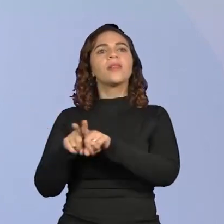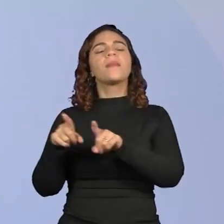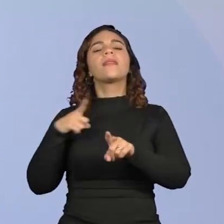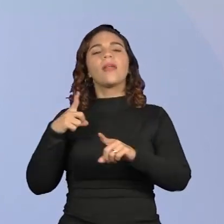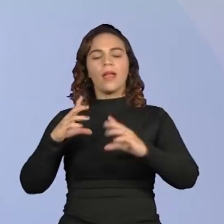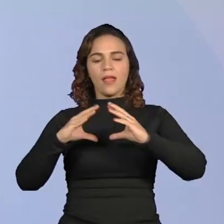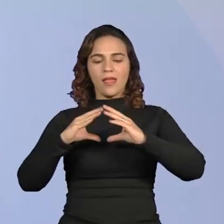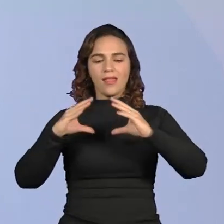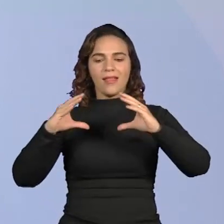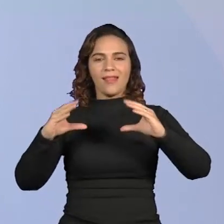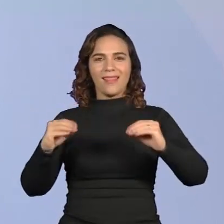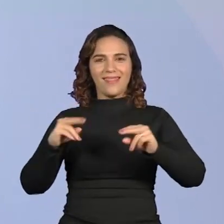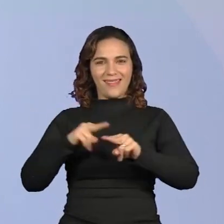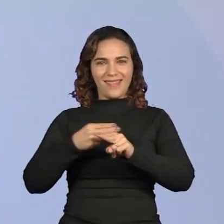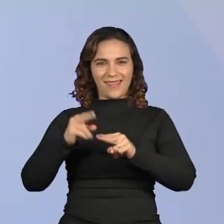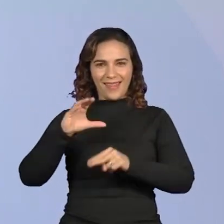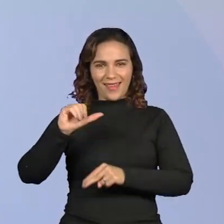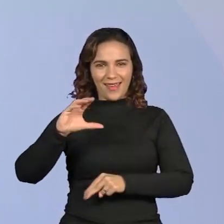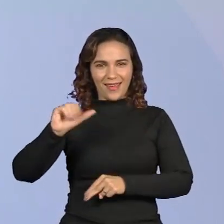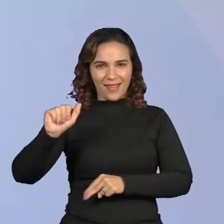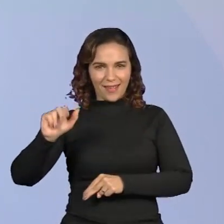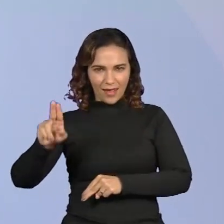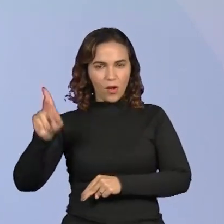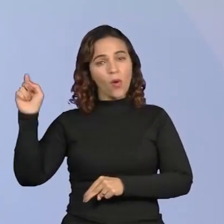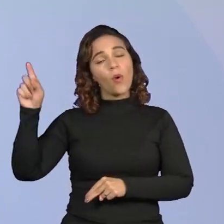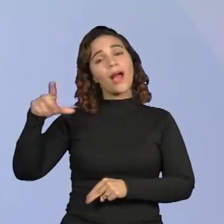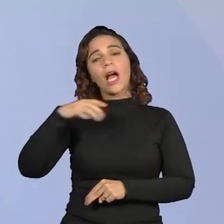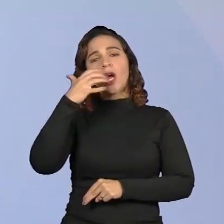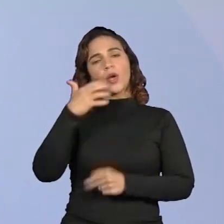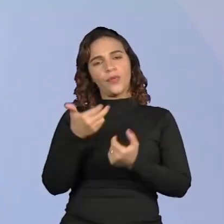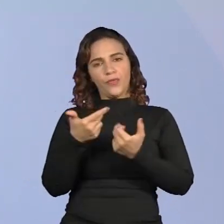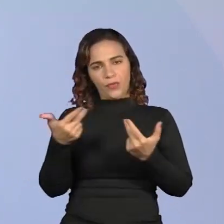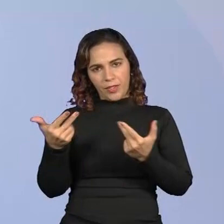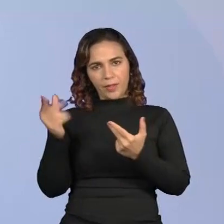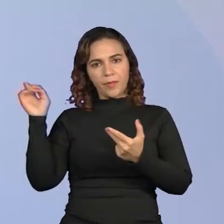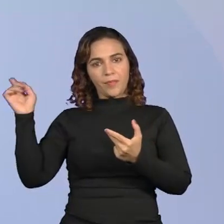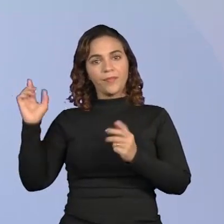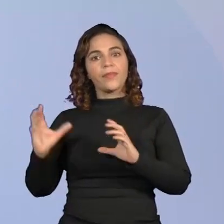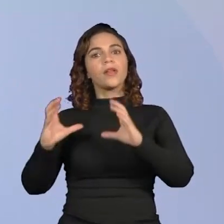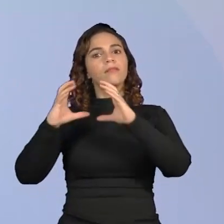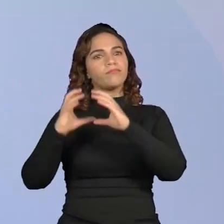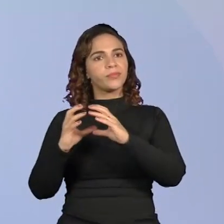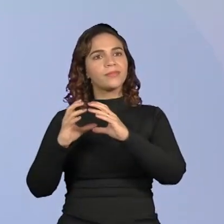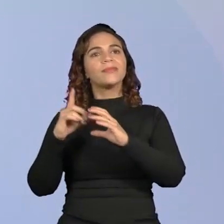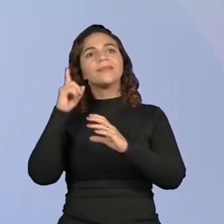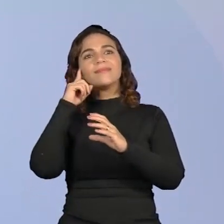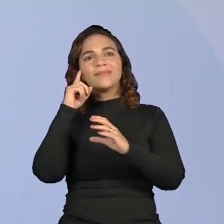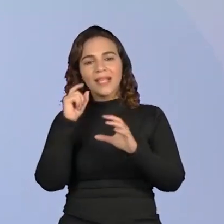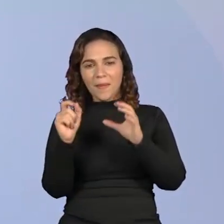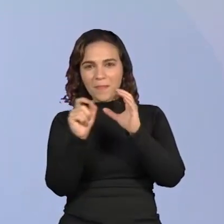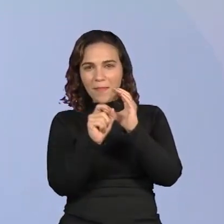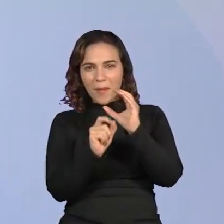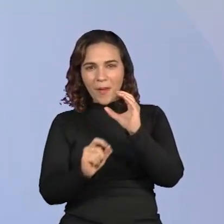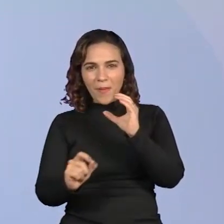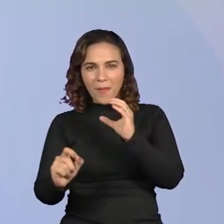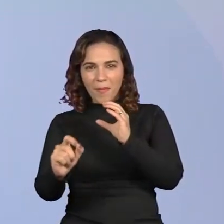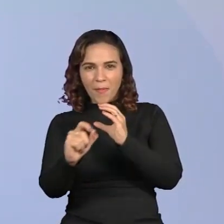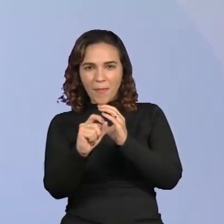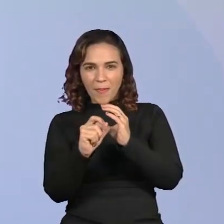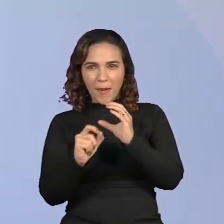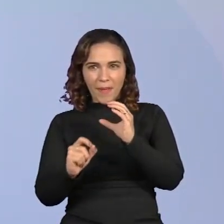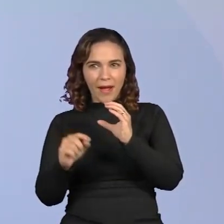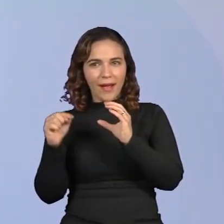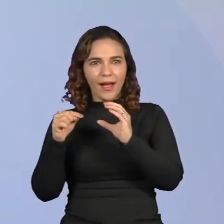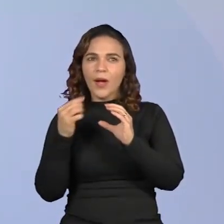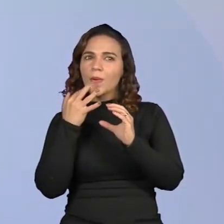cacau, né? É fruto, certo? Então, é um instrumento a partir de fruta. Essas miçanguinhas aqui, ó,